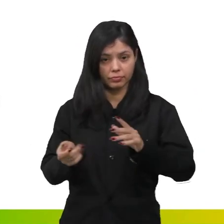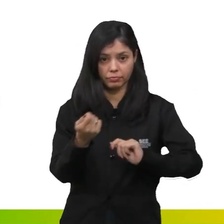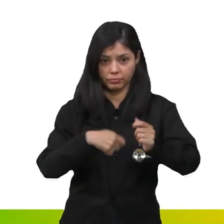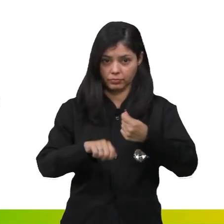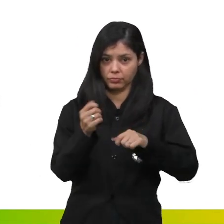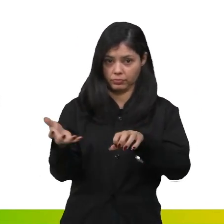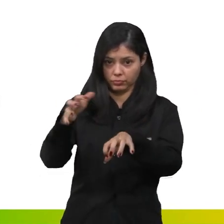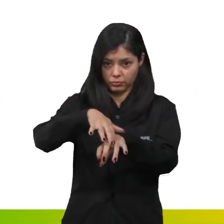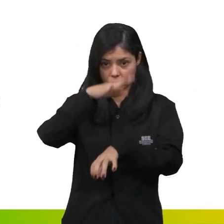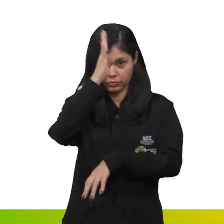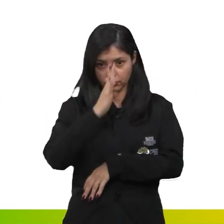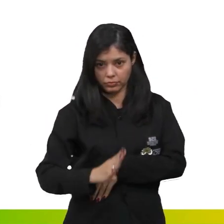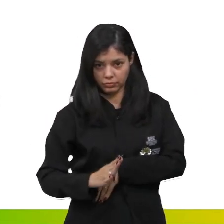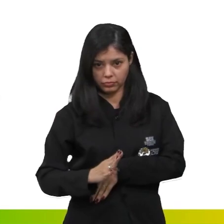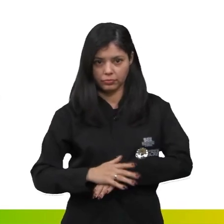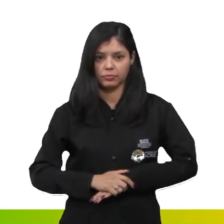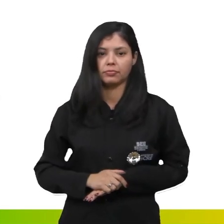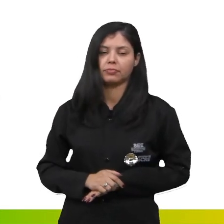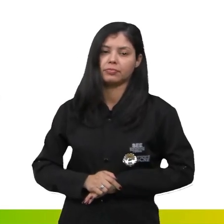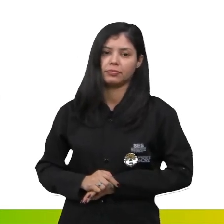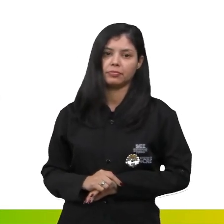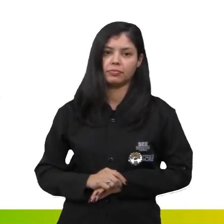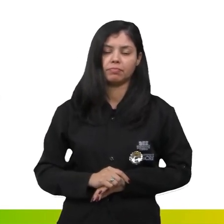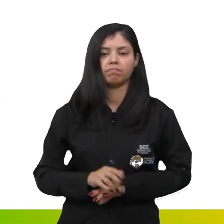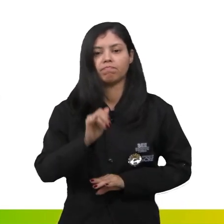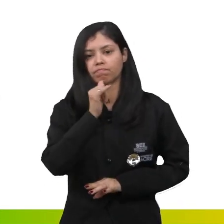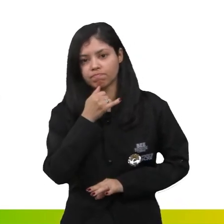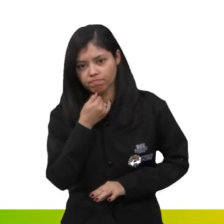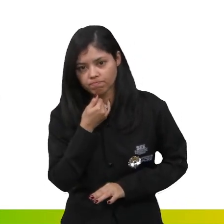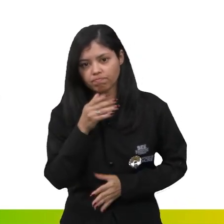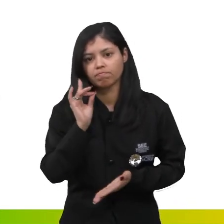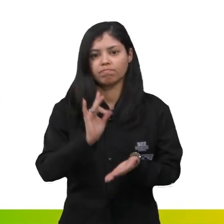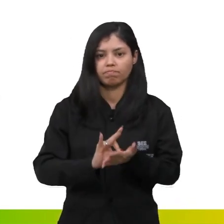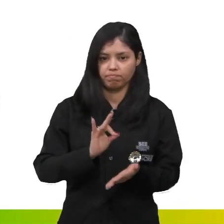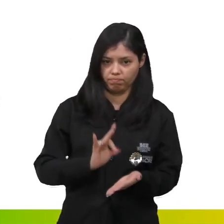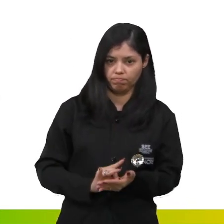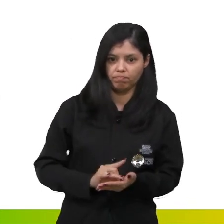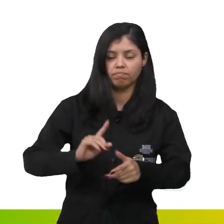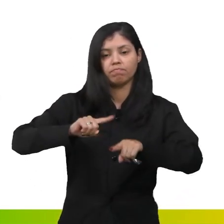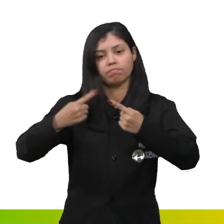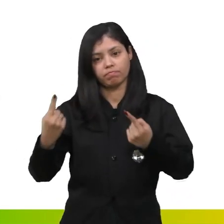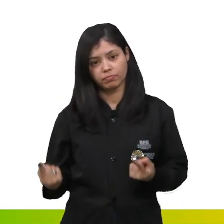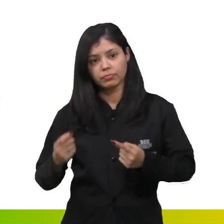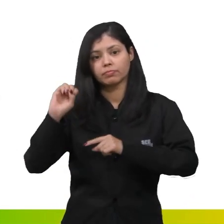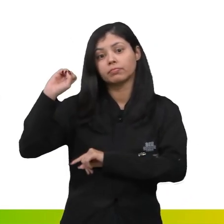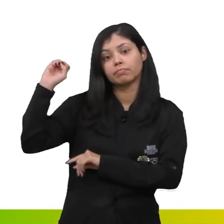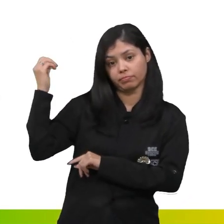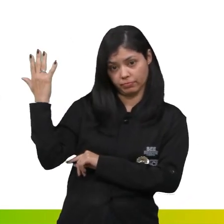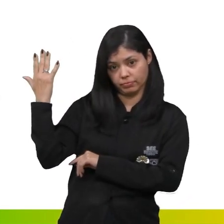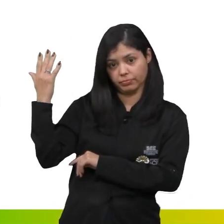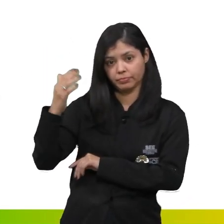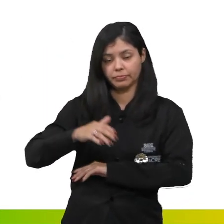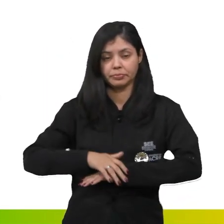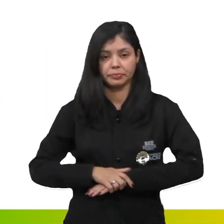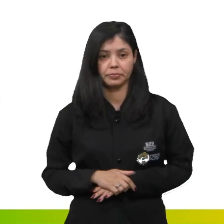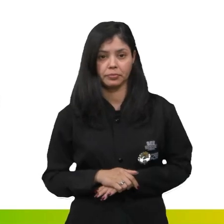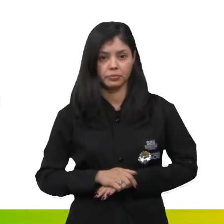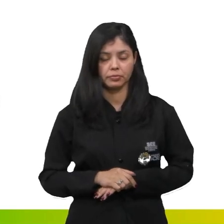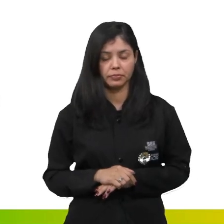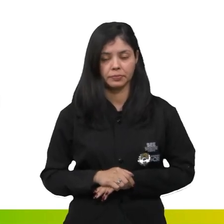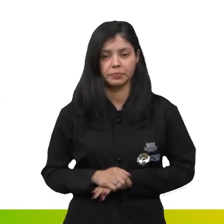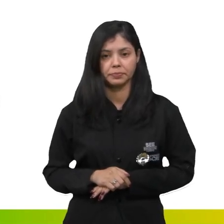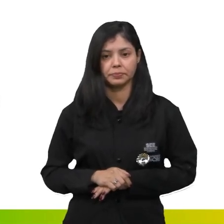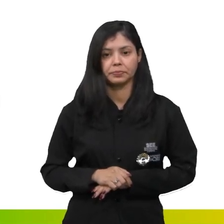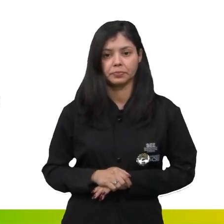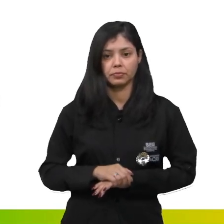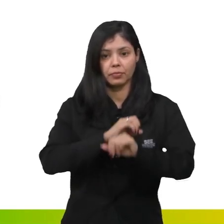economia colonial brasileira. É uma triste realidade, mas foi assim que as coisas aconteceram. A mão de